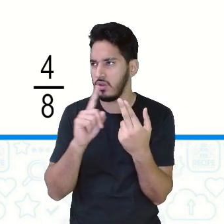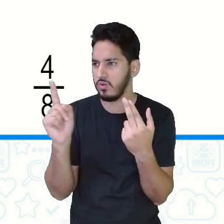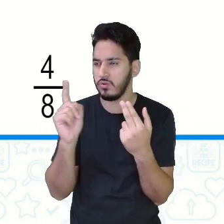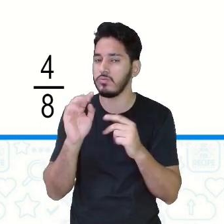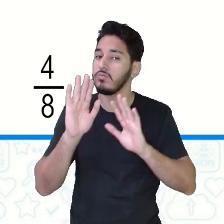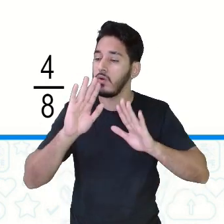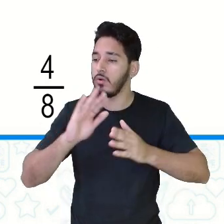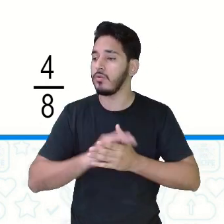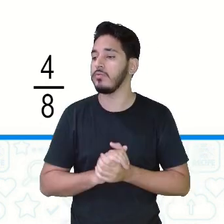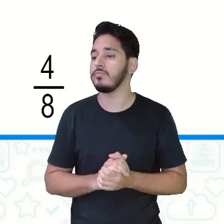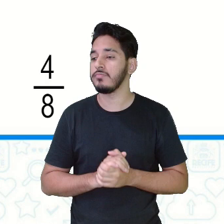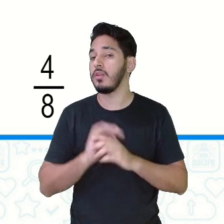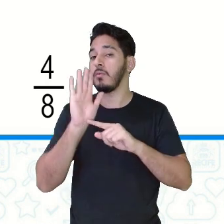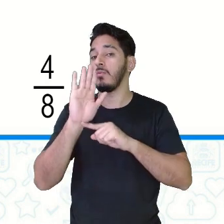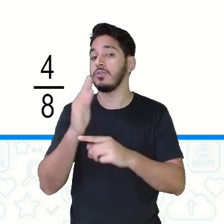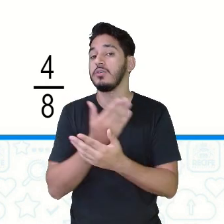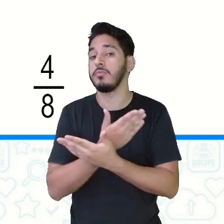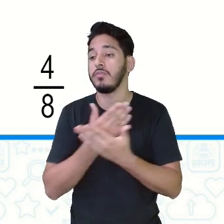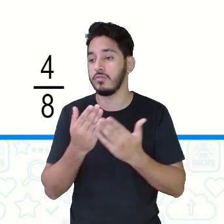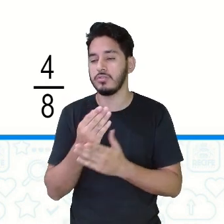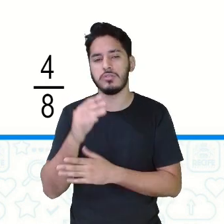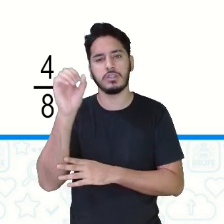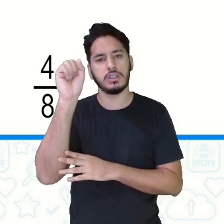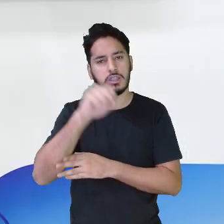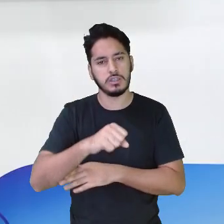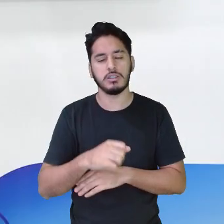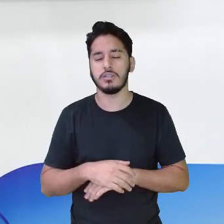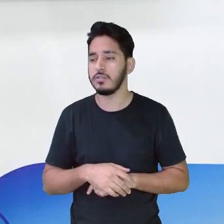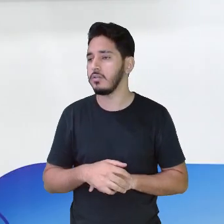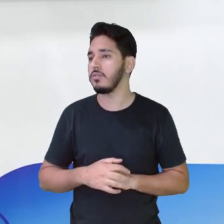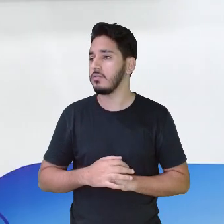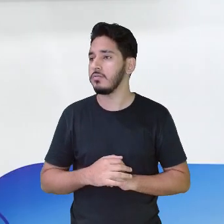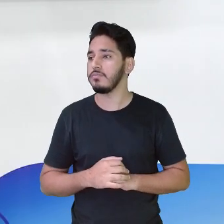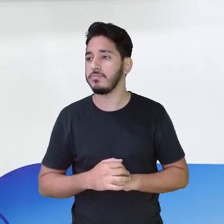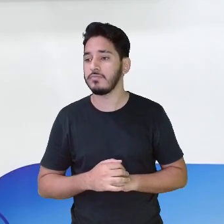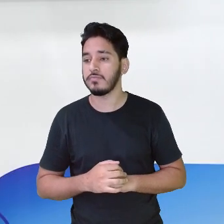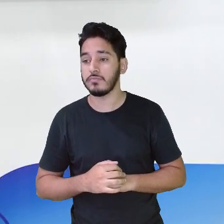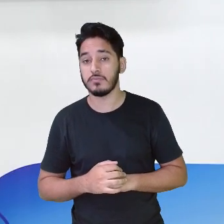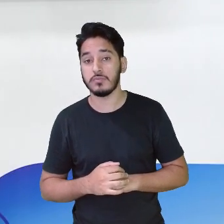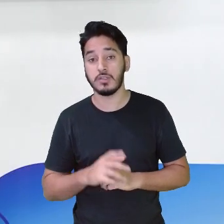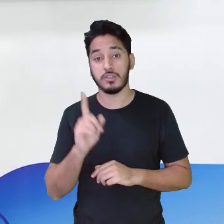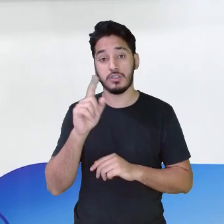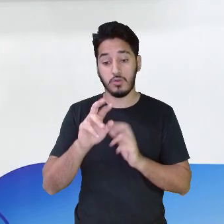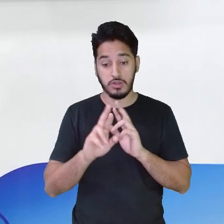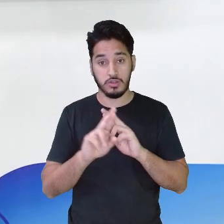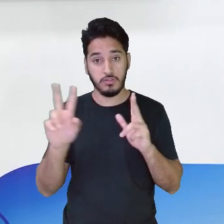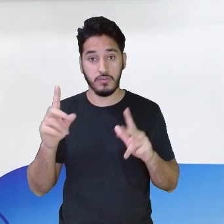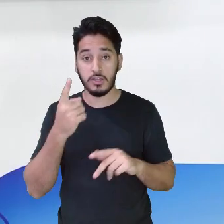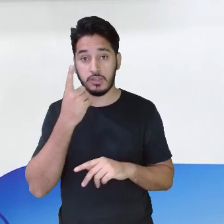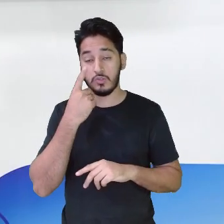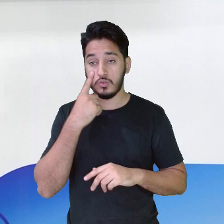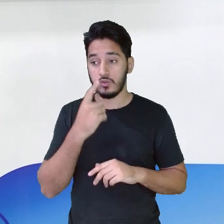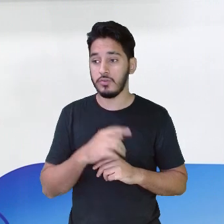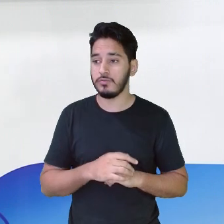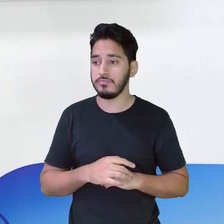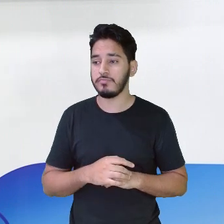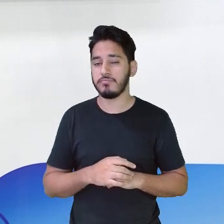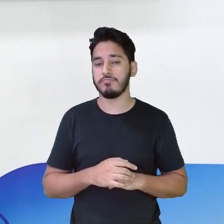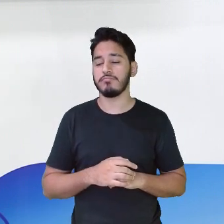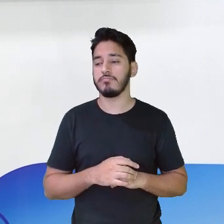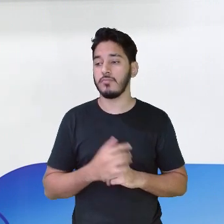não vale? Eu vou mostrar para você que sim. Frações diferentes, né? Presta atenção.